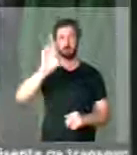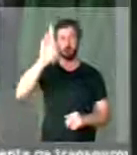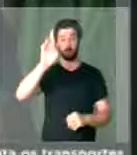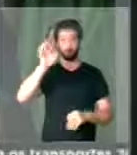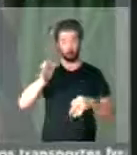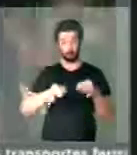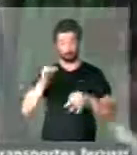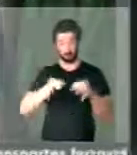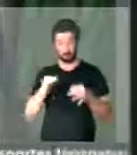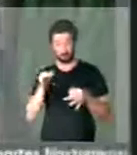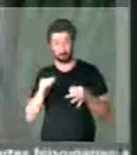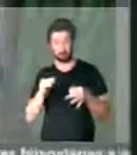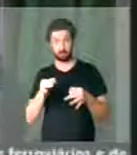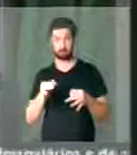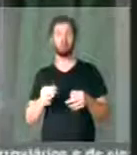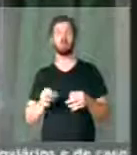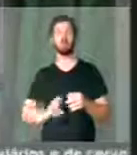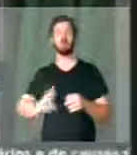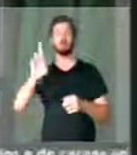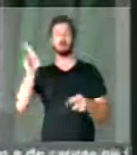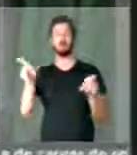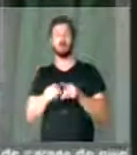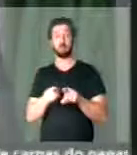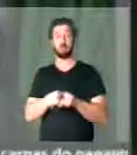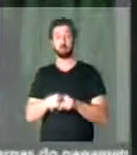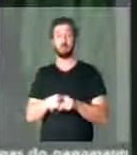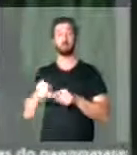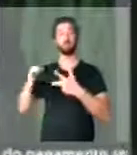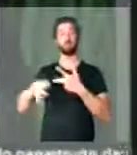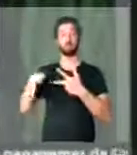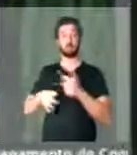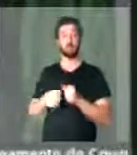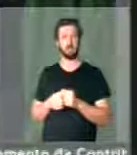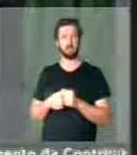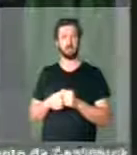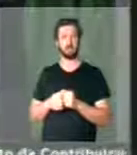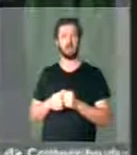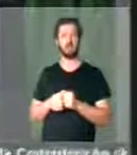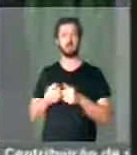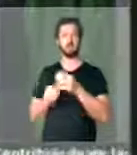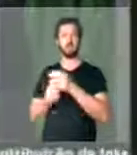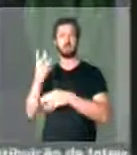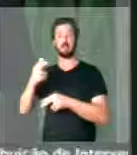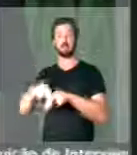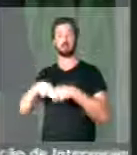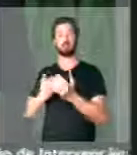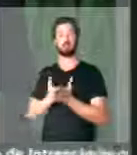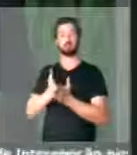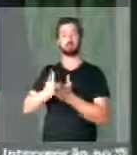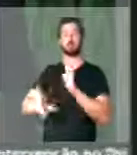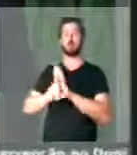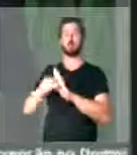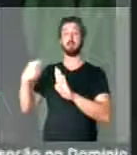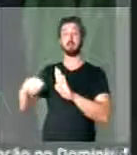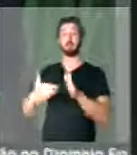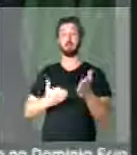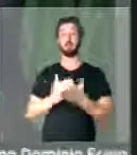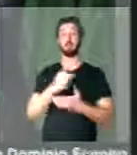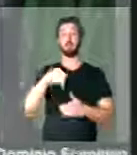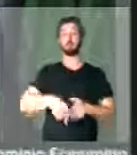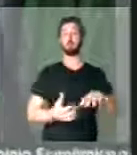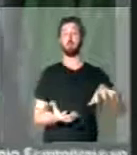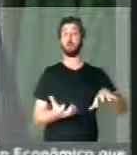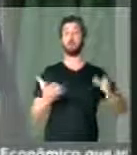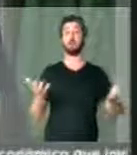judicial e à autoridade judiciária na se do cumprimento de leis aprovadas no